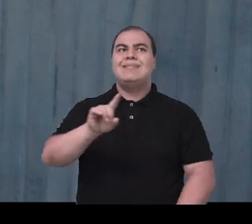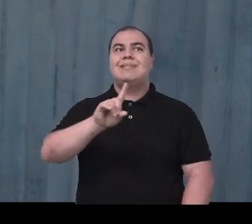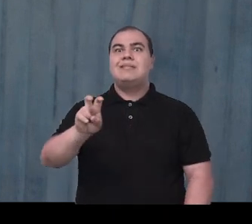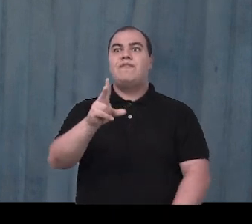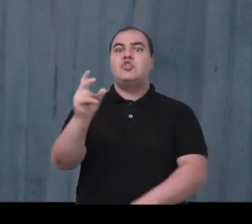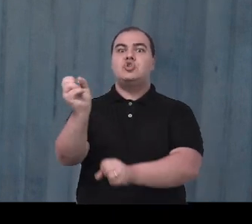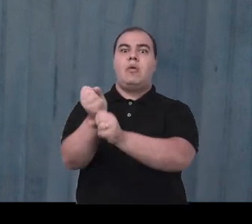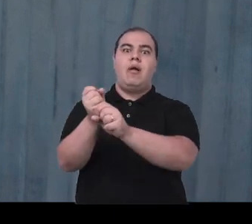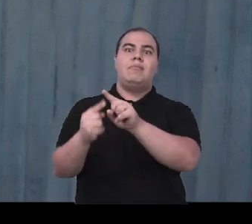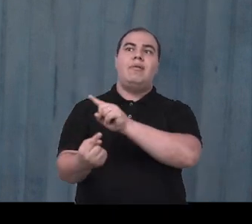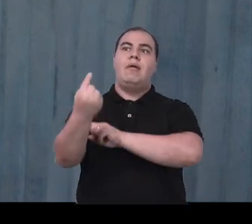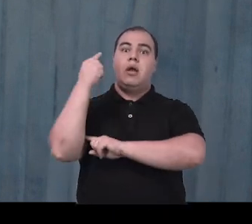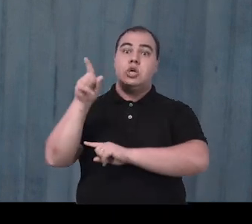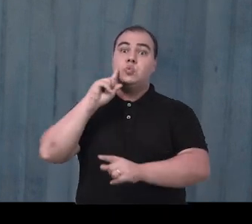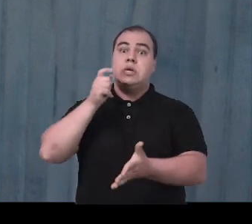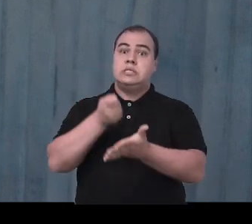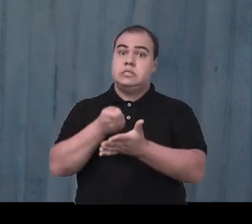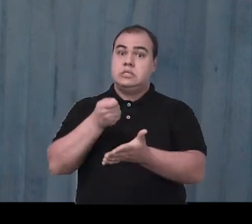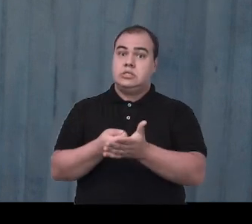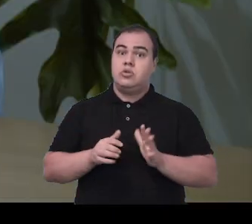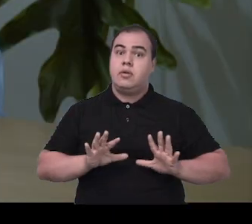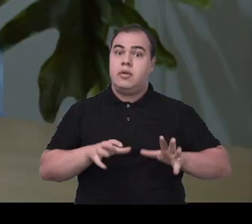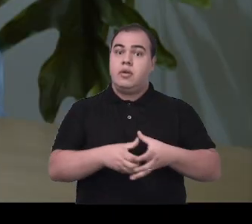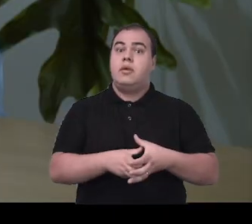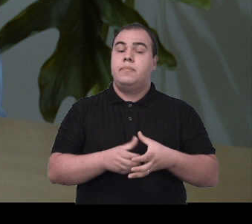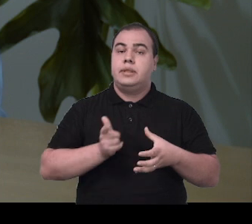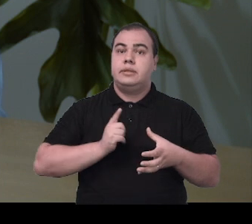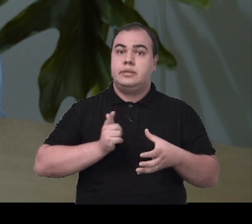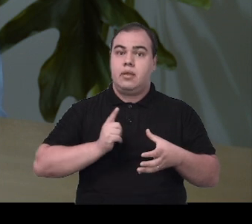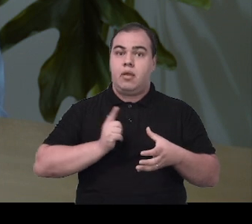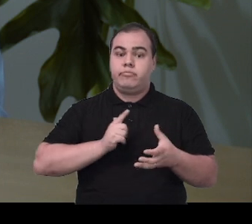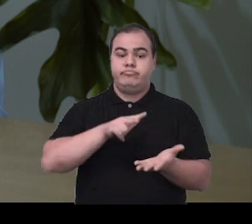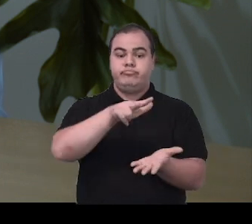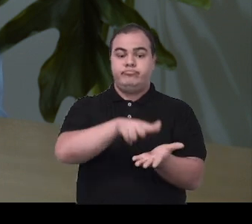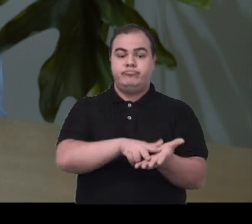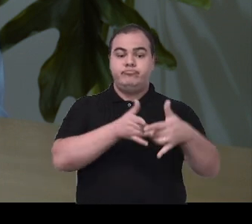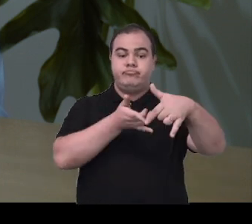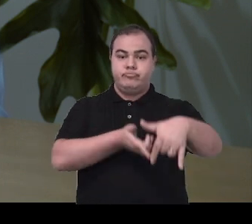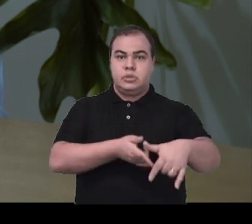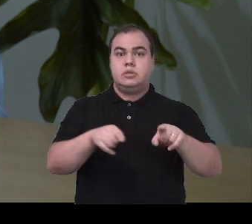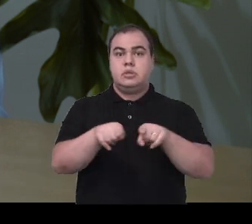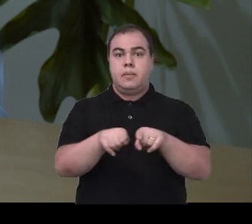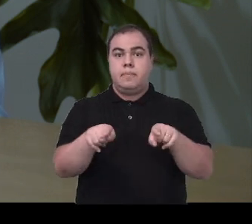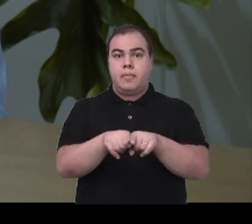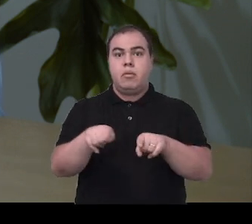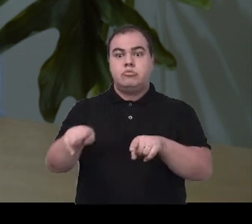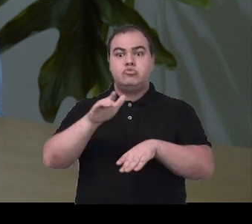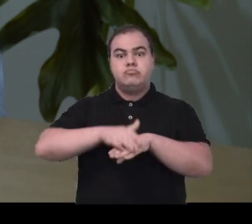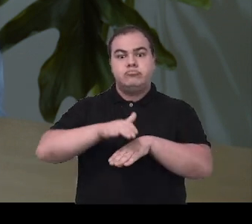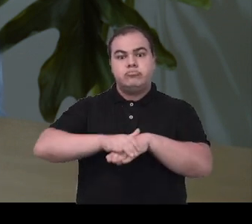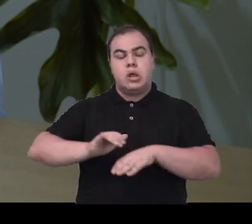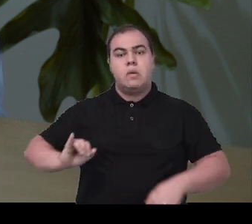15, 20 anos atrás. E isso exige muito da equipe. Alguns CAPs que têm o leito de internação. E isso